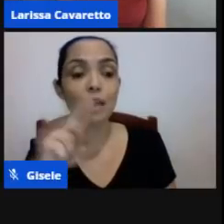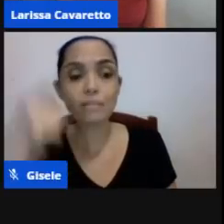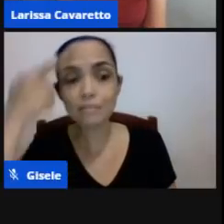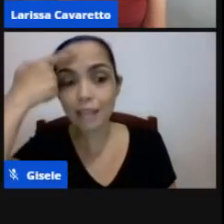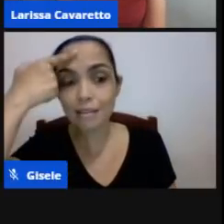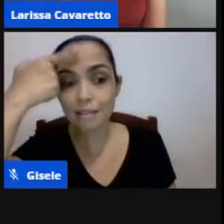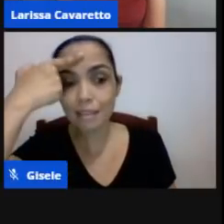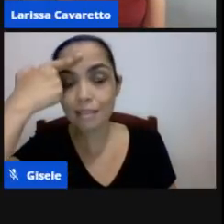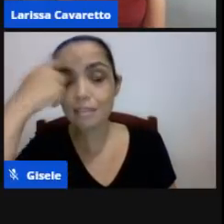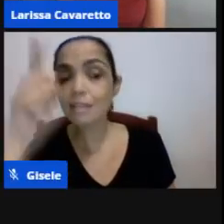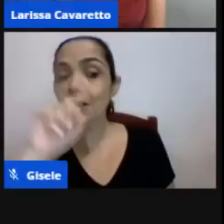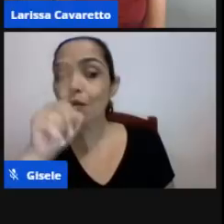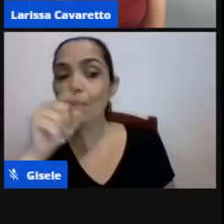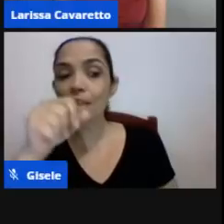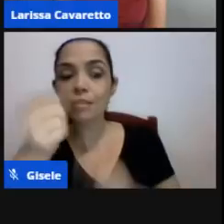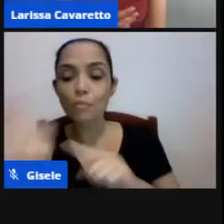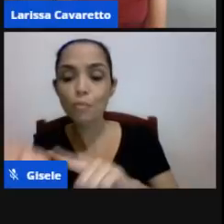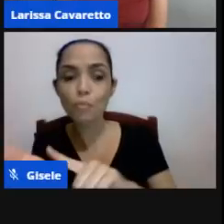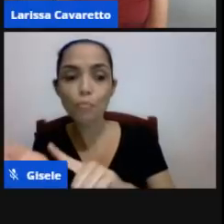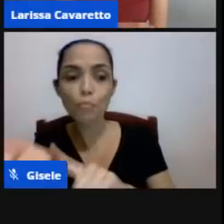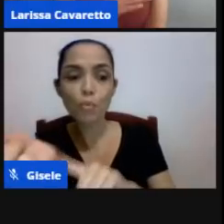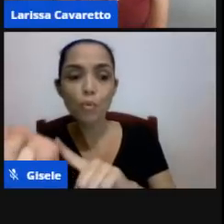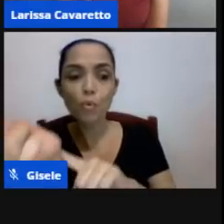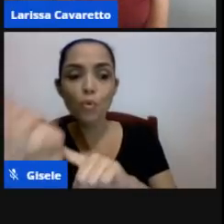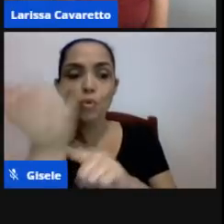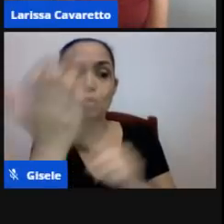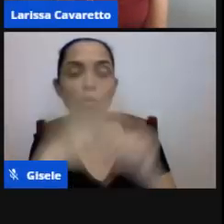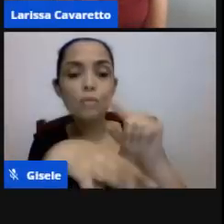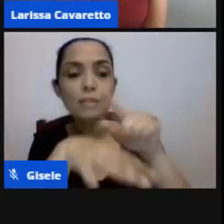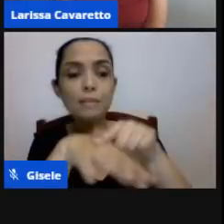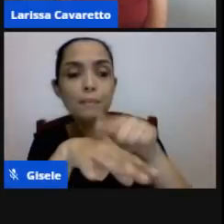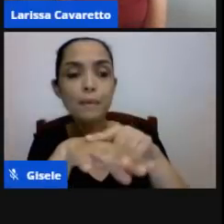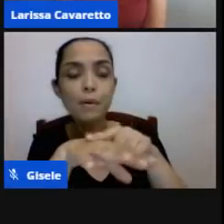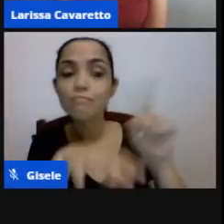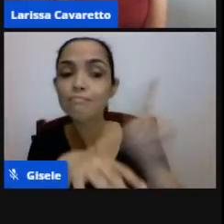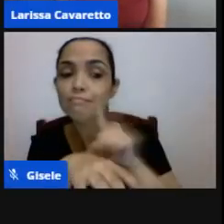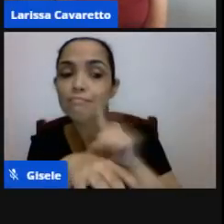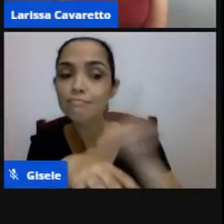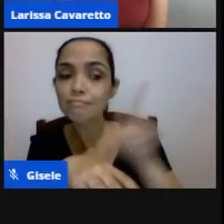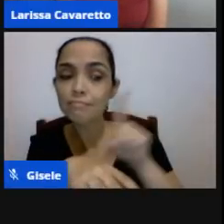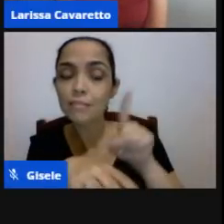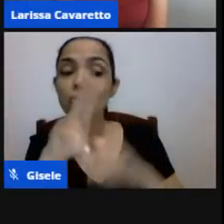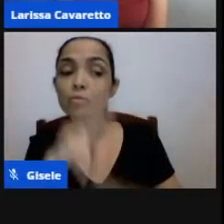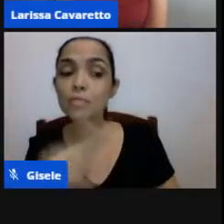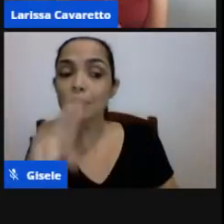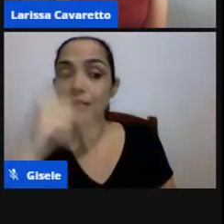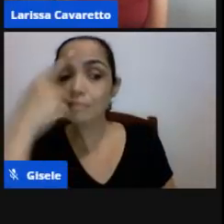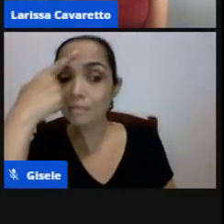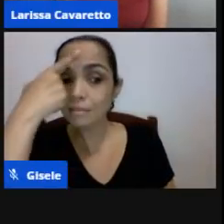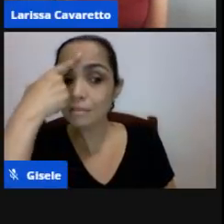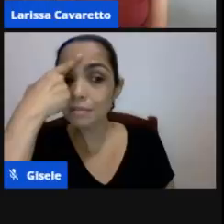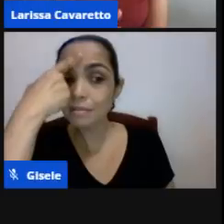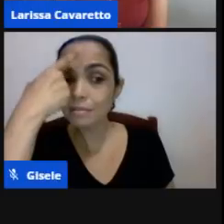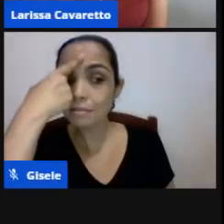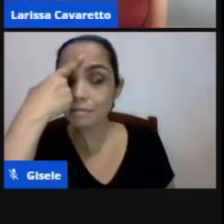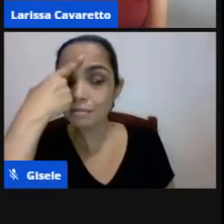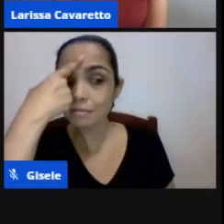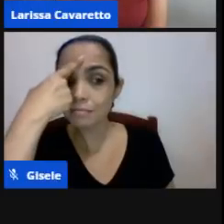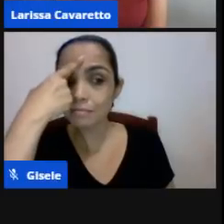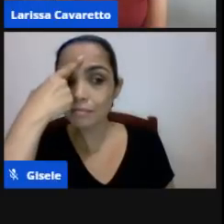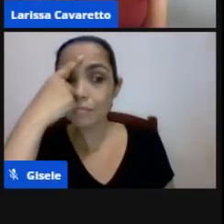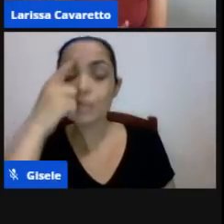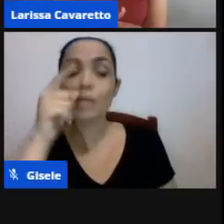no pulso, não é para ser utilizado na mão, qualquer outro lugar. Por que ele tem que ser utilizado na testa? Esses termômetros eles